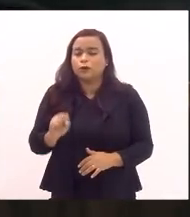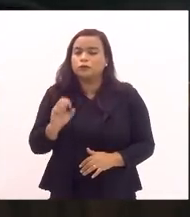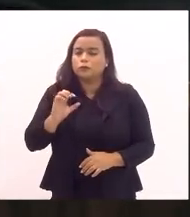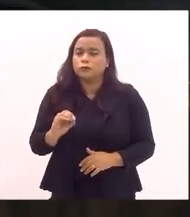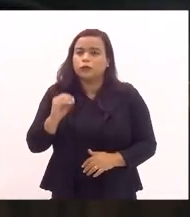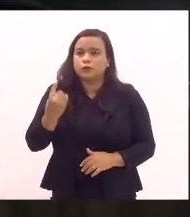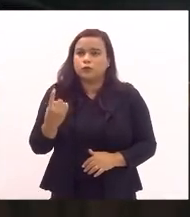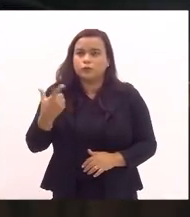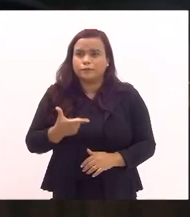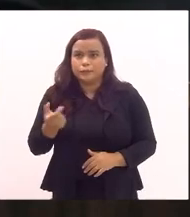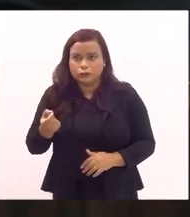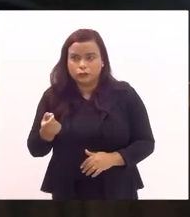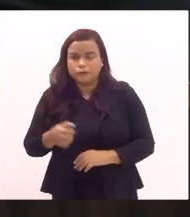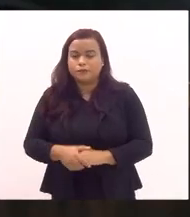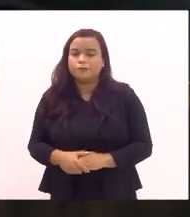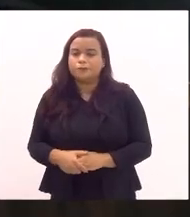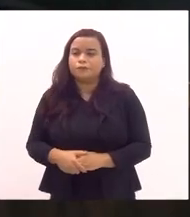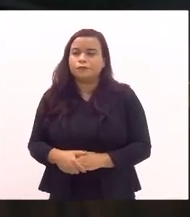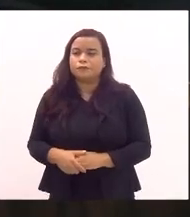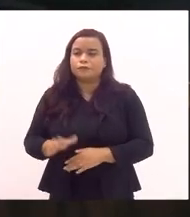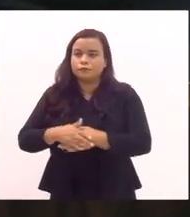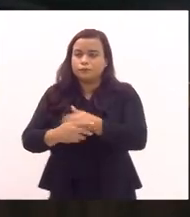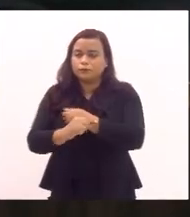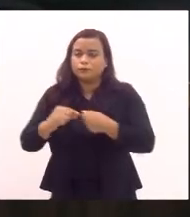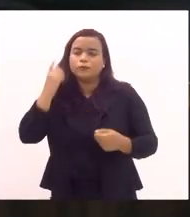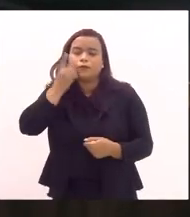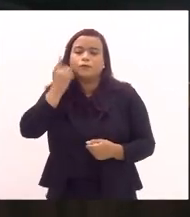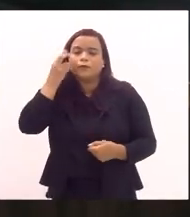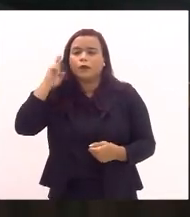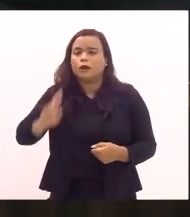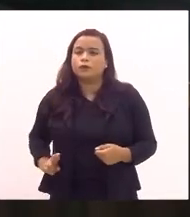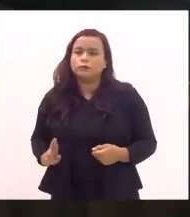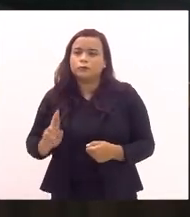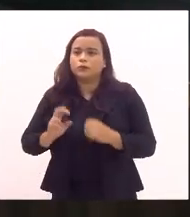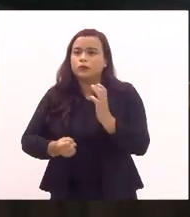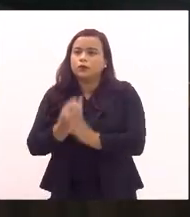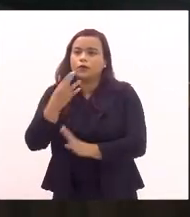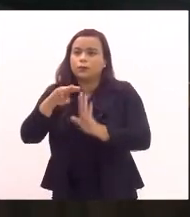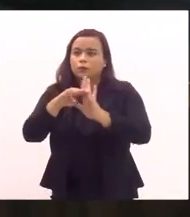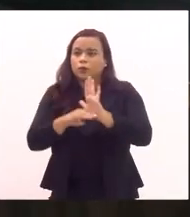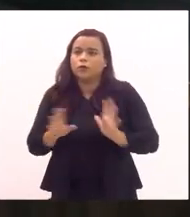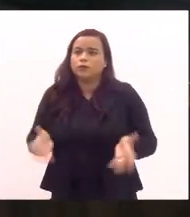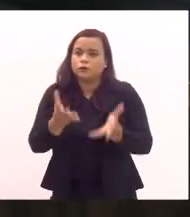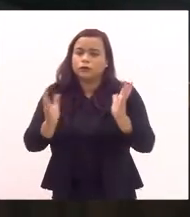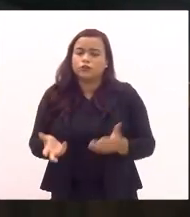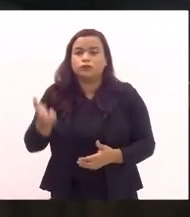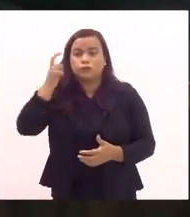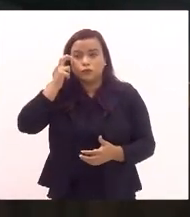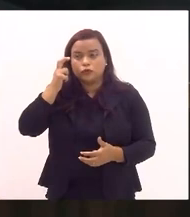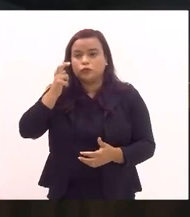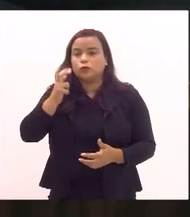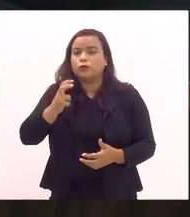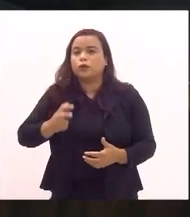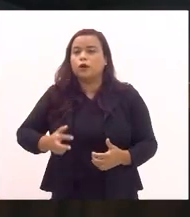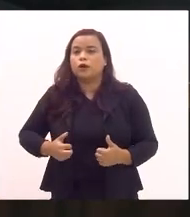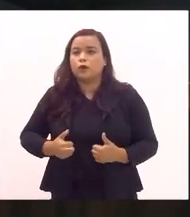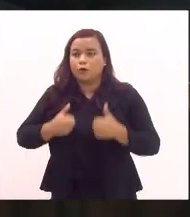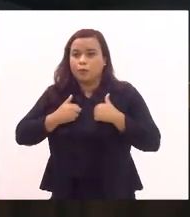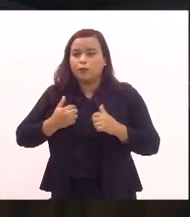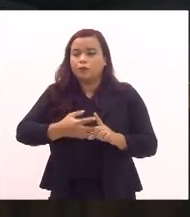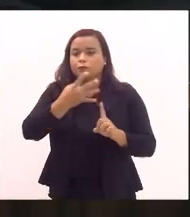2801 de 20 de autoria da deputada Renata Souza que cria o programa de incentivo cultural do